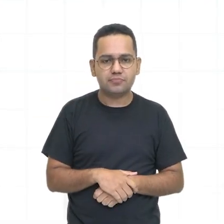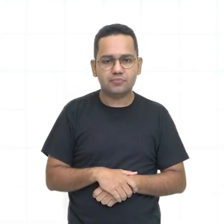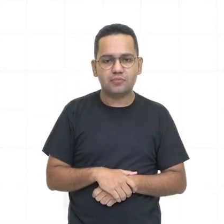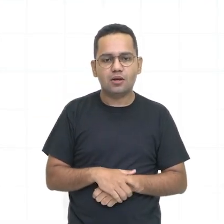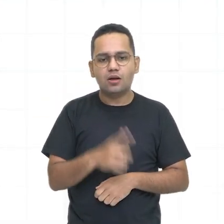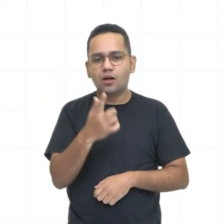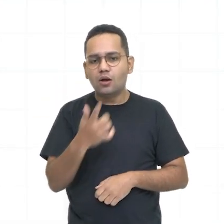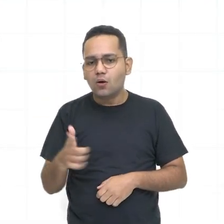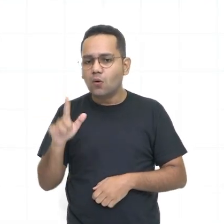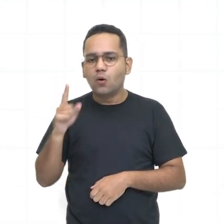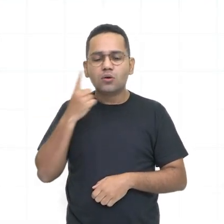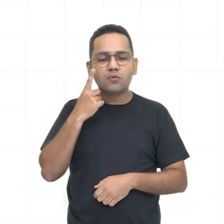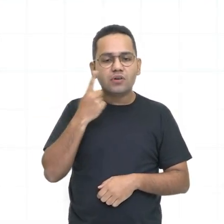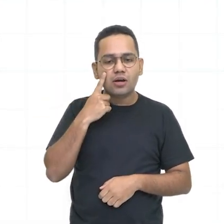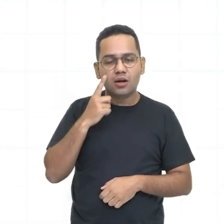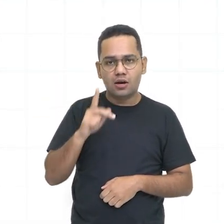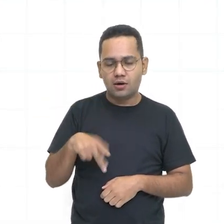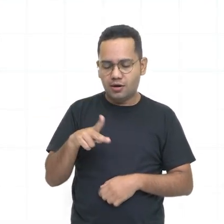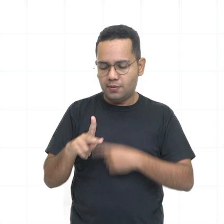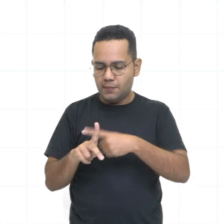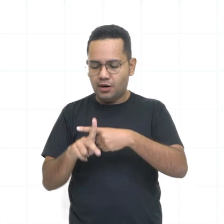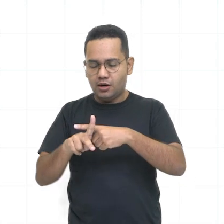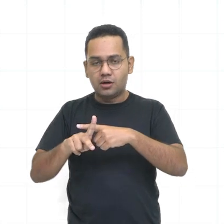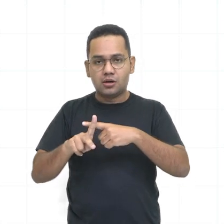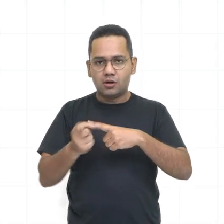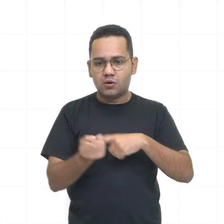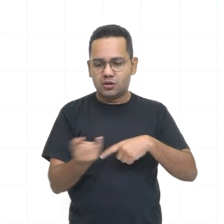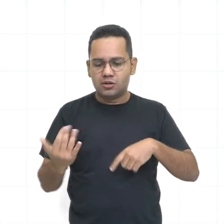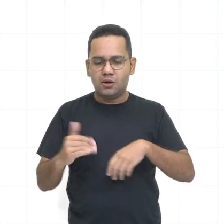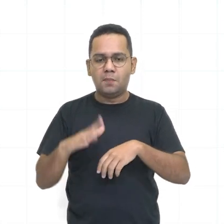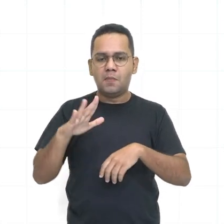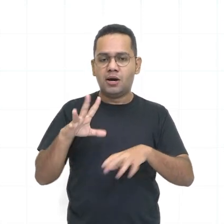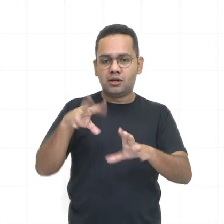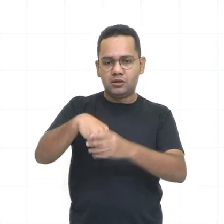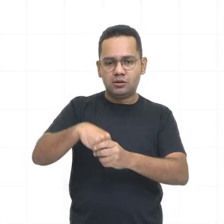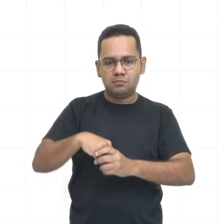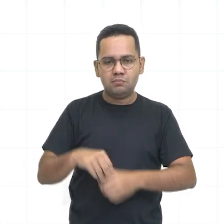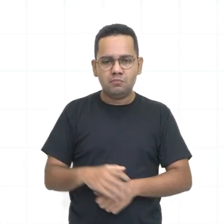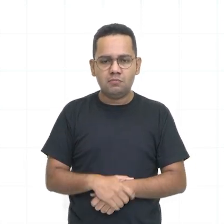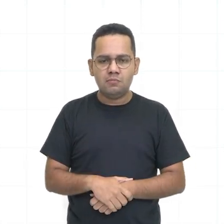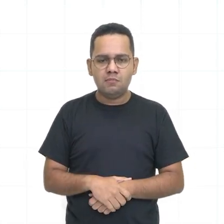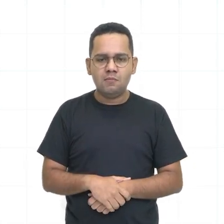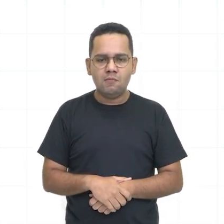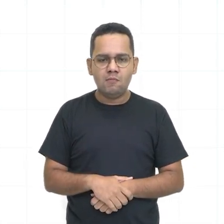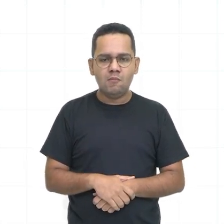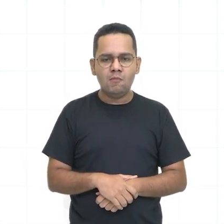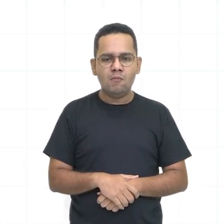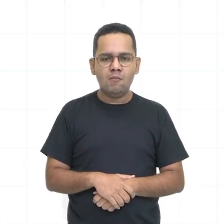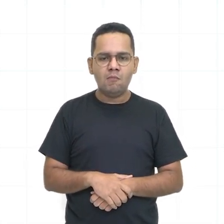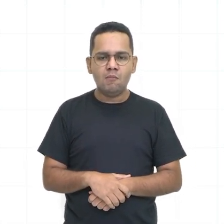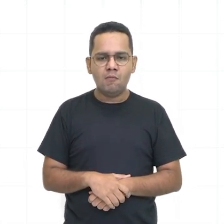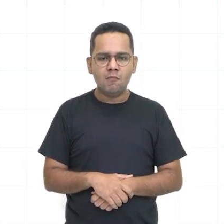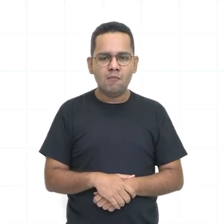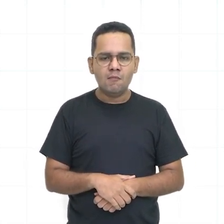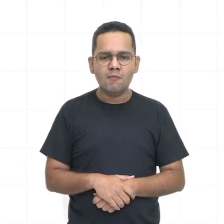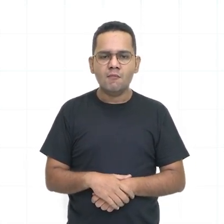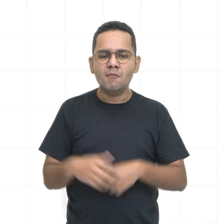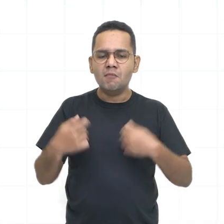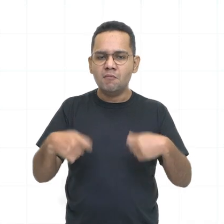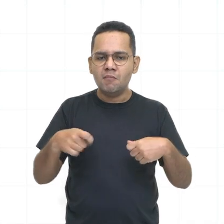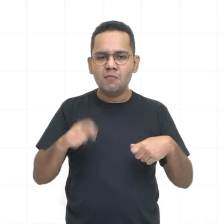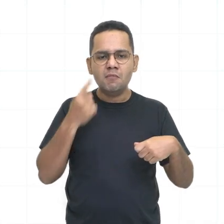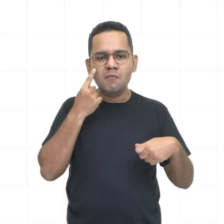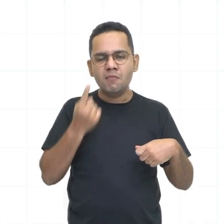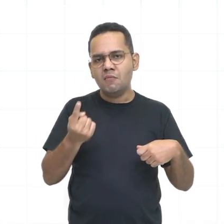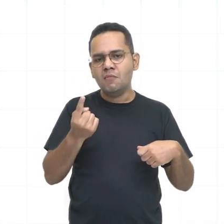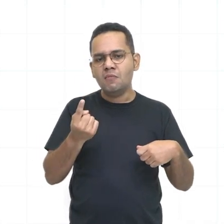da célula. Então, aí é um exemplo dessa bomba de potássio, mas eu preciso tirar esses íons de sódio. Então,